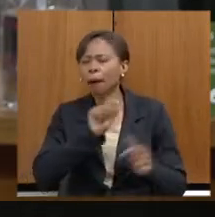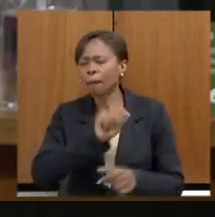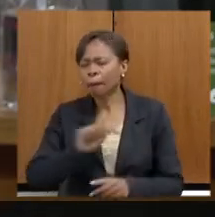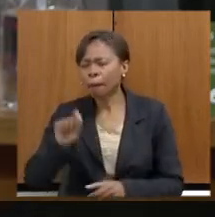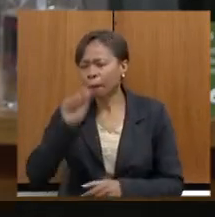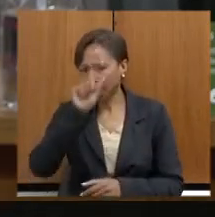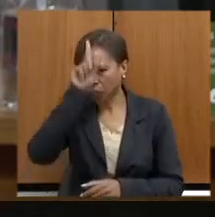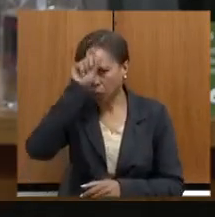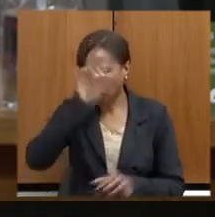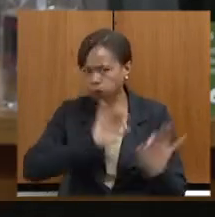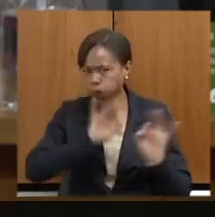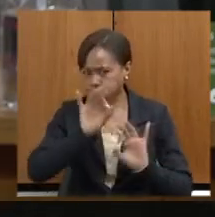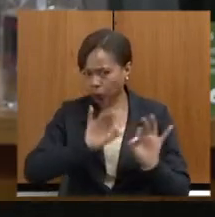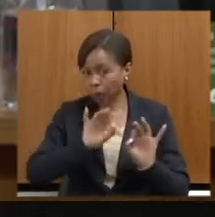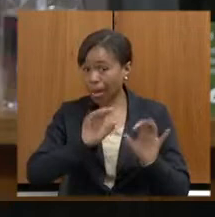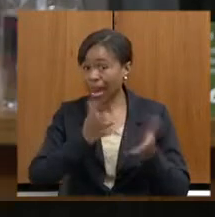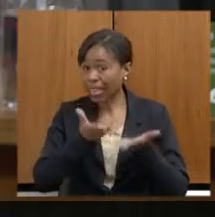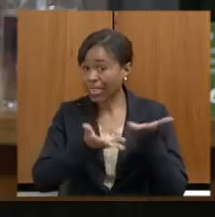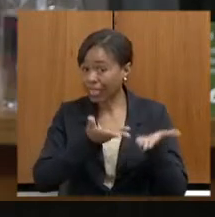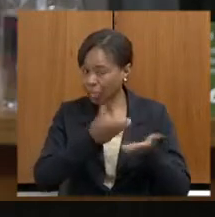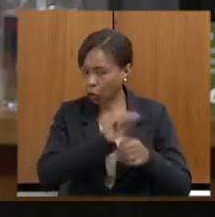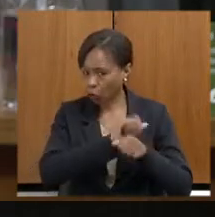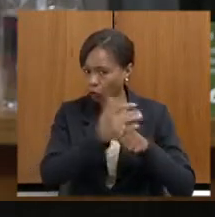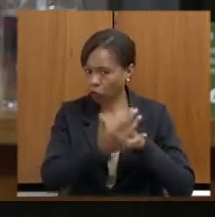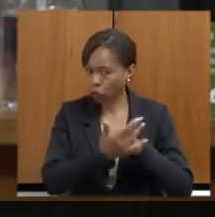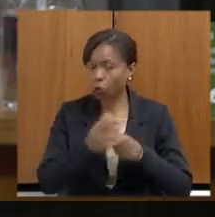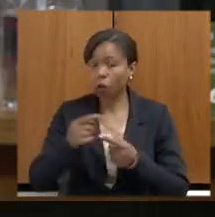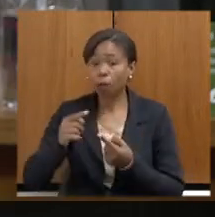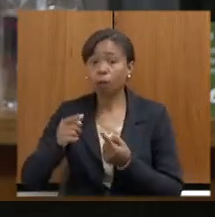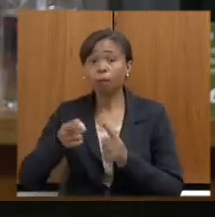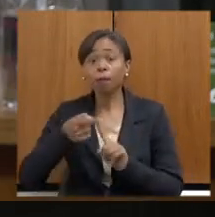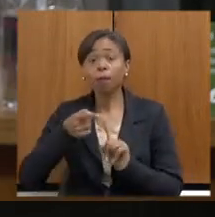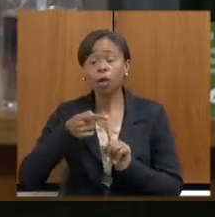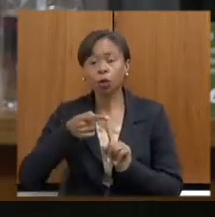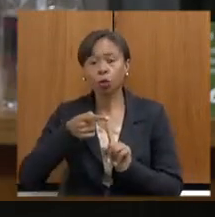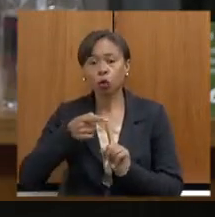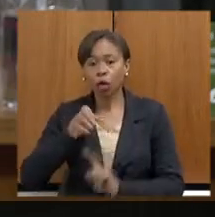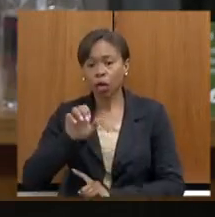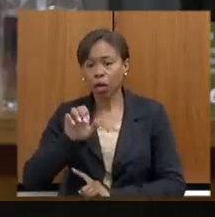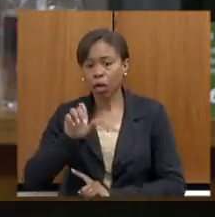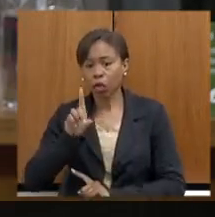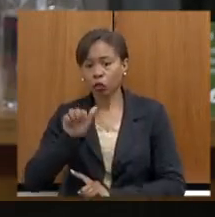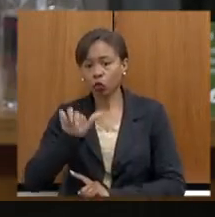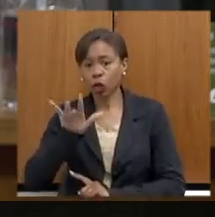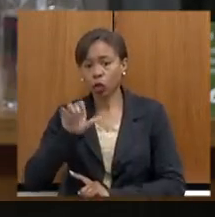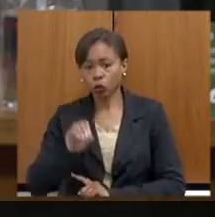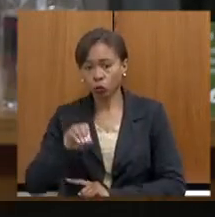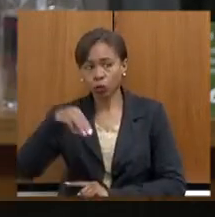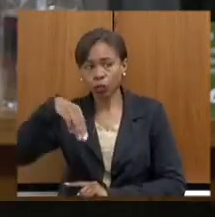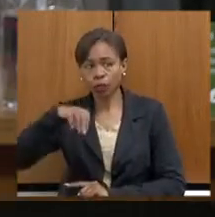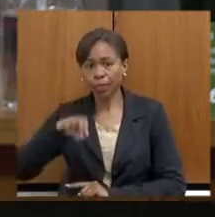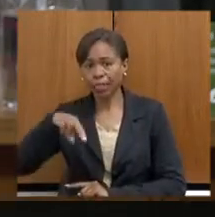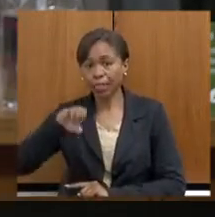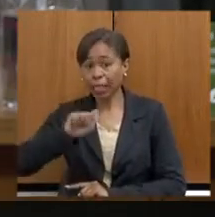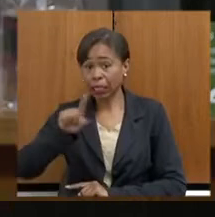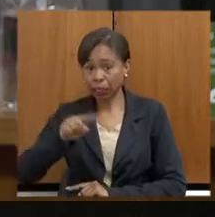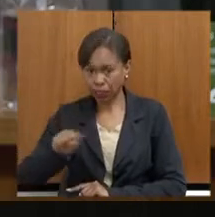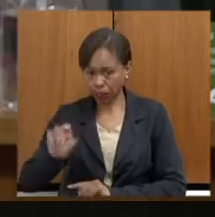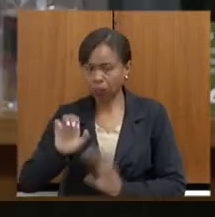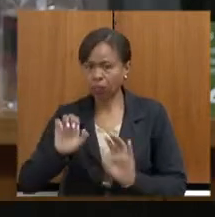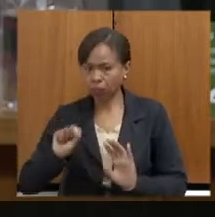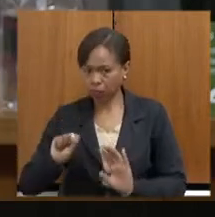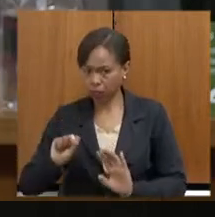caso suspeito que foi perdoar de Menezes nós fizemos então Eduardo Menezes se tornou o hospital de convívio do Estado ninguém tinha leito de